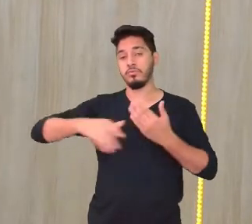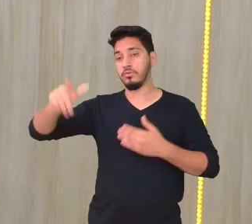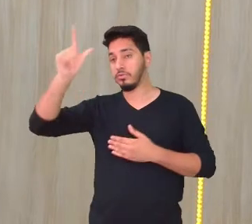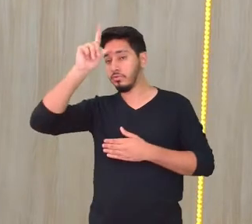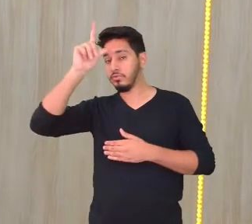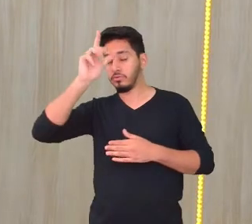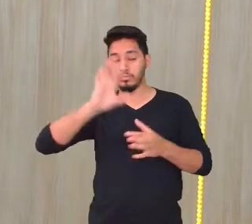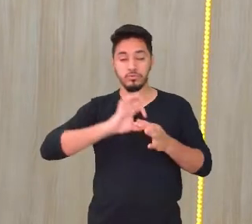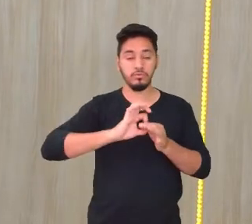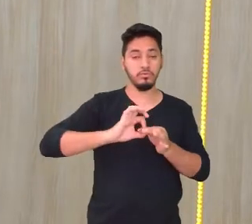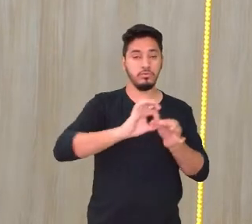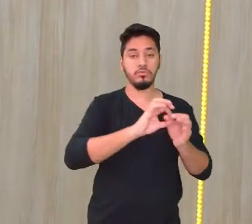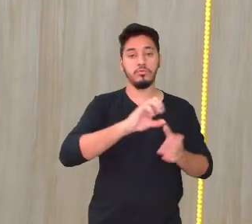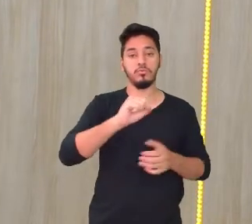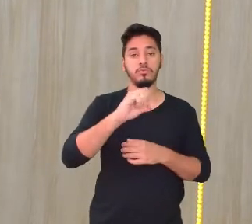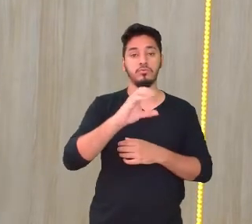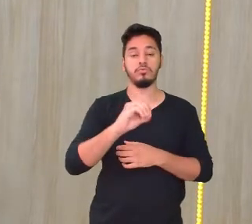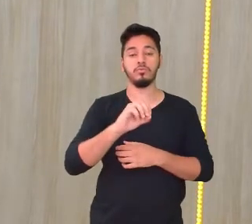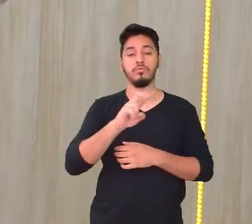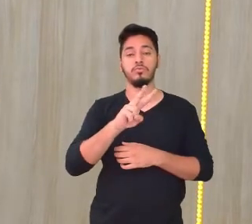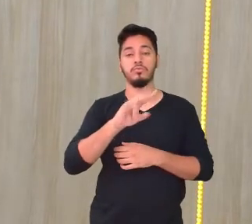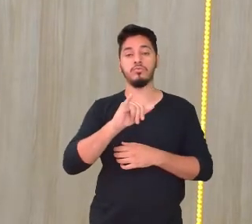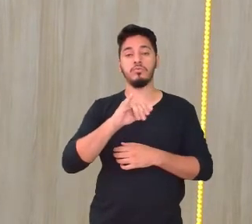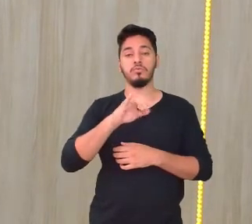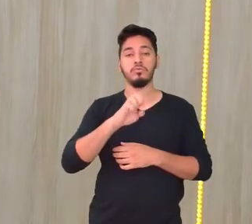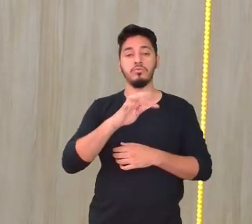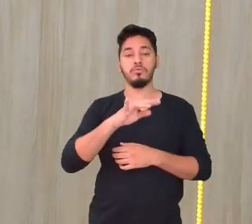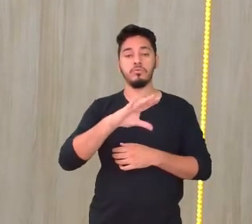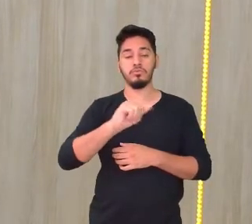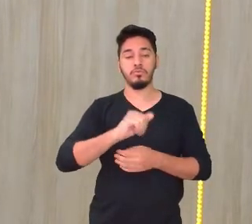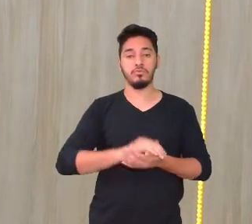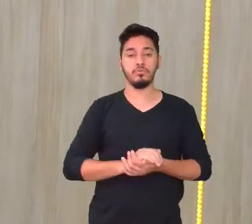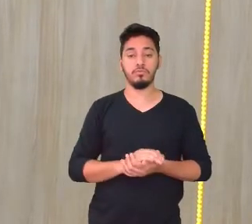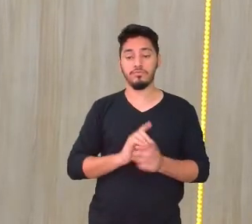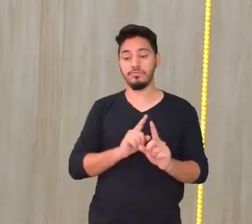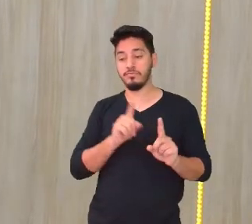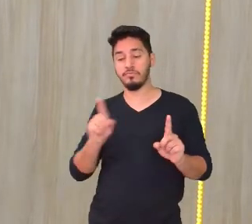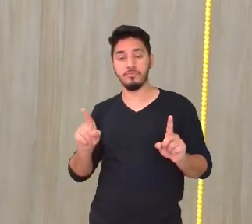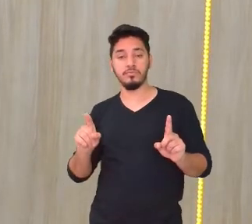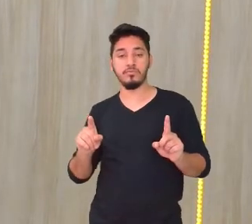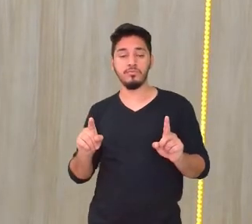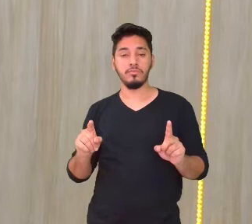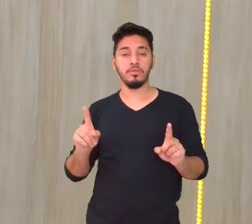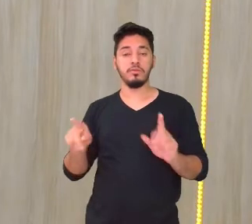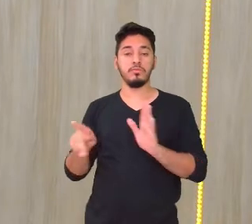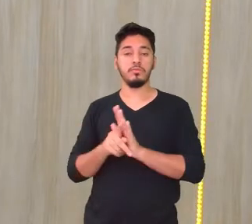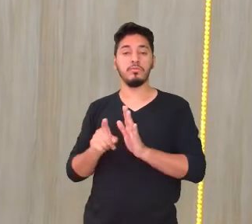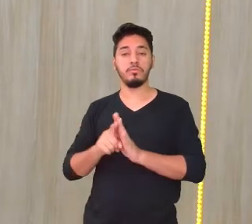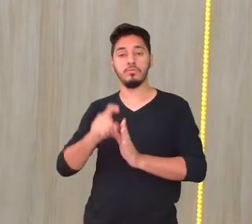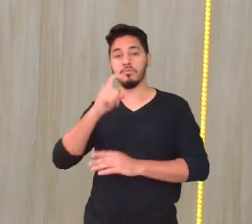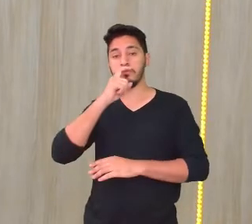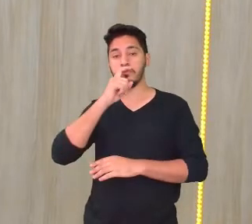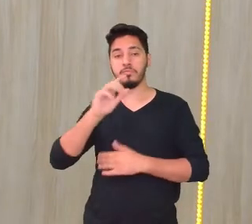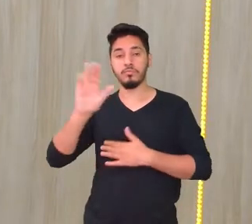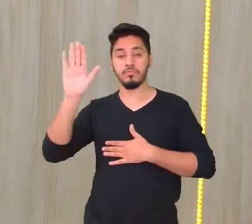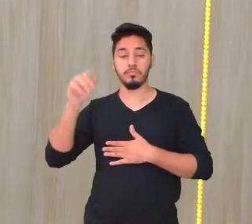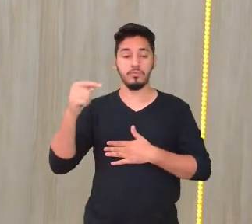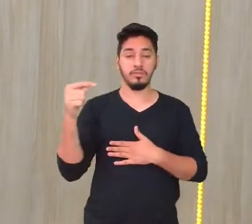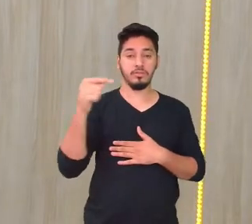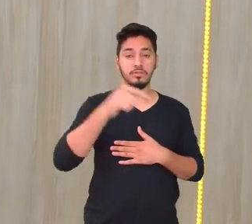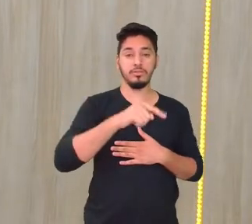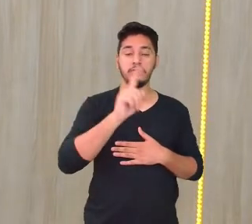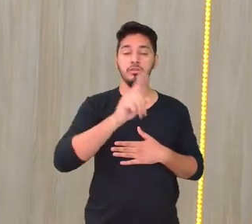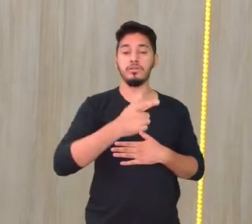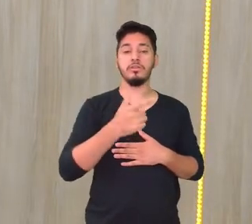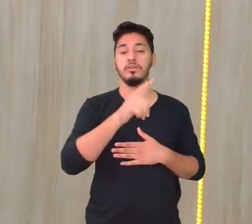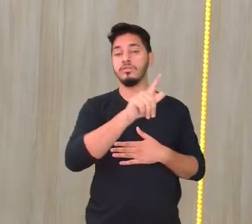União Soviética, a Alemanha nazista e a União Soviética comunista, né, já sob a chefia do